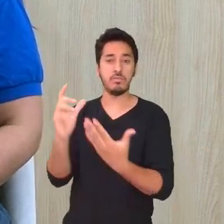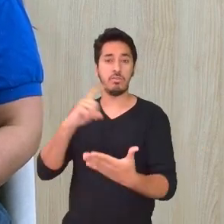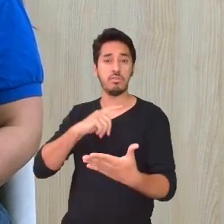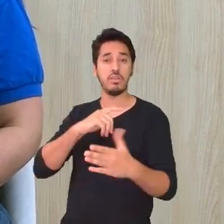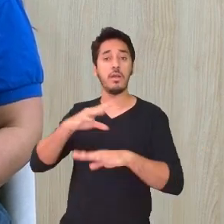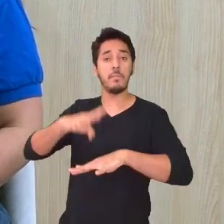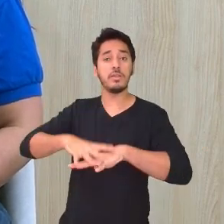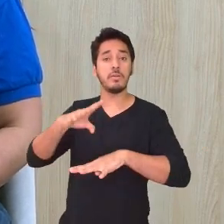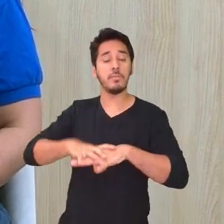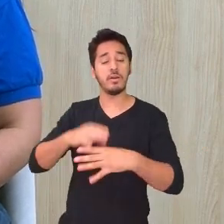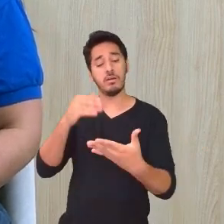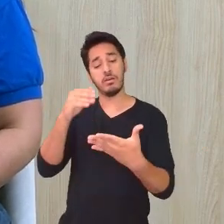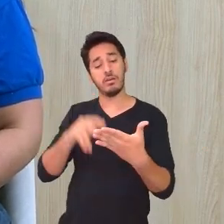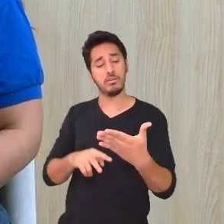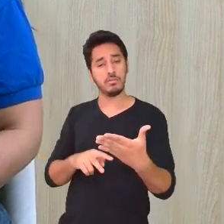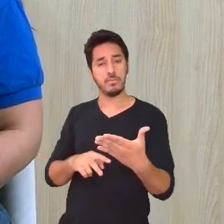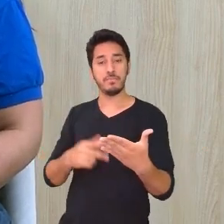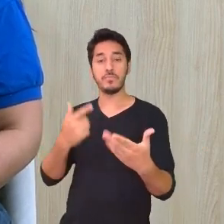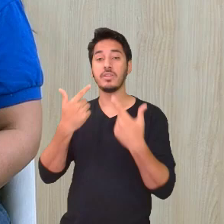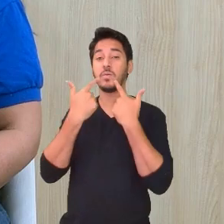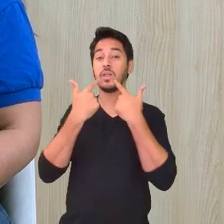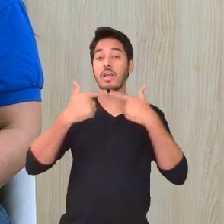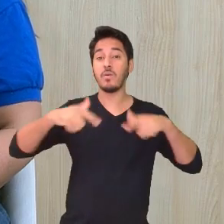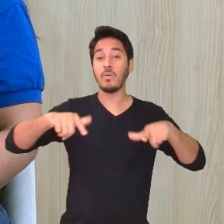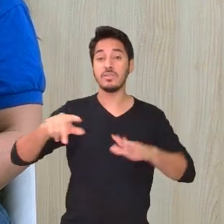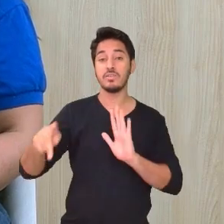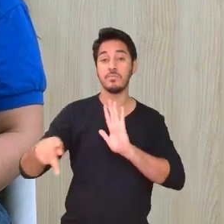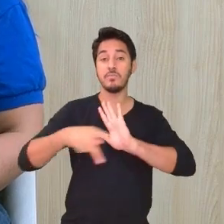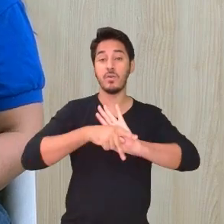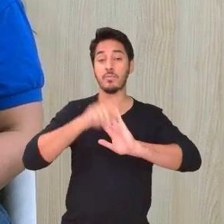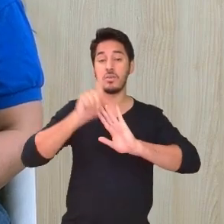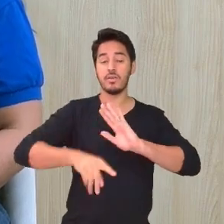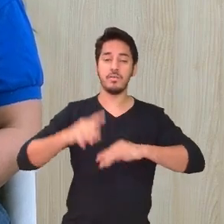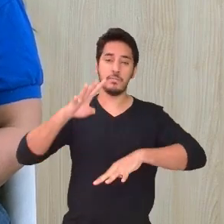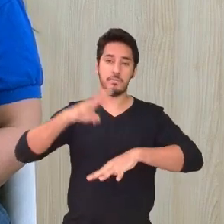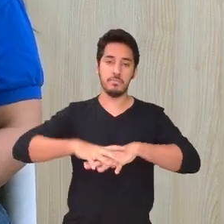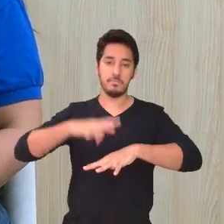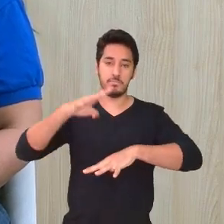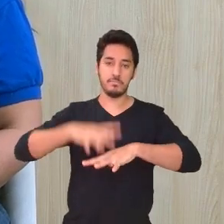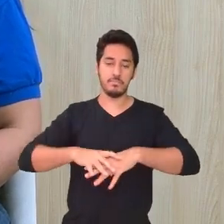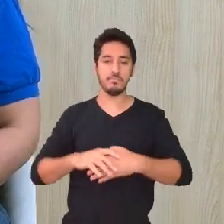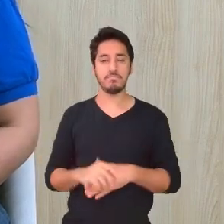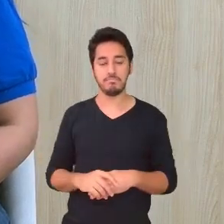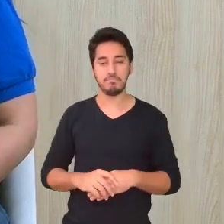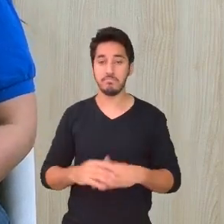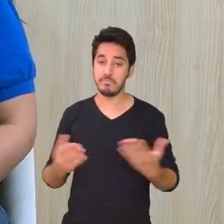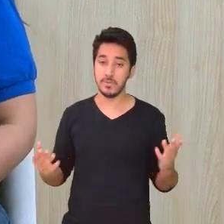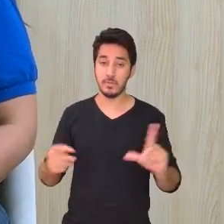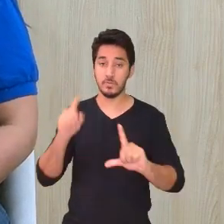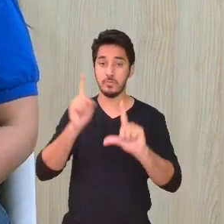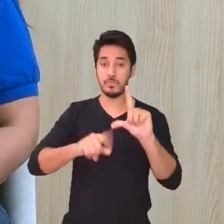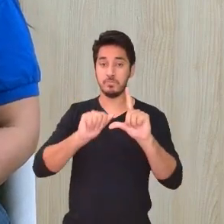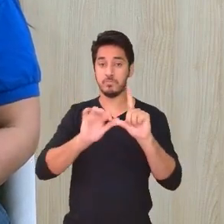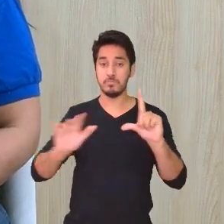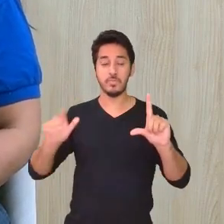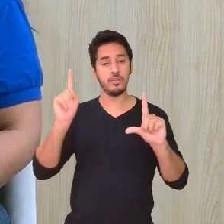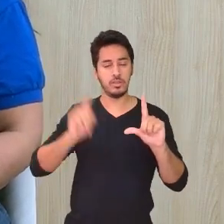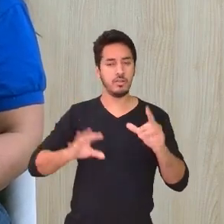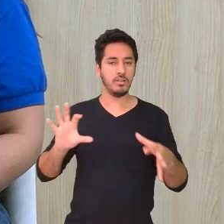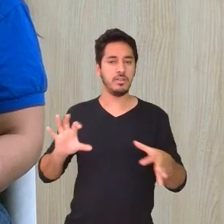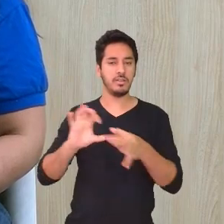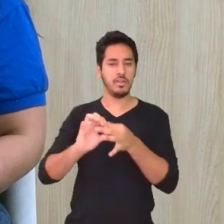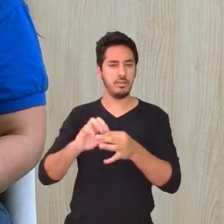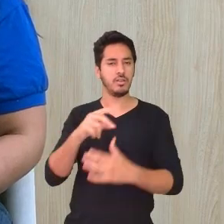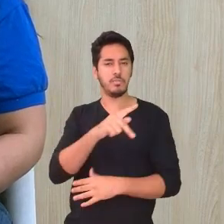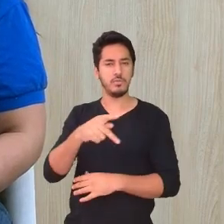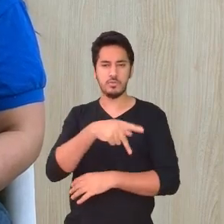na matemática, ou seja, de uma linguagem própria chamada de matemática, né? Então, o letramento ele está muito ligado a isso, como a professora